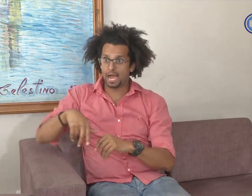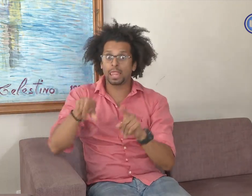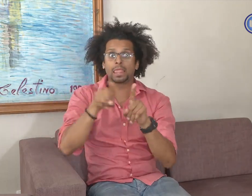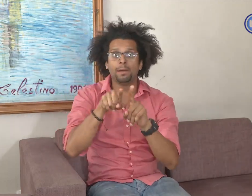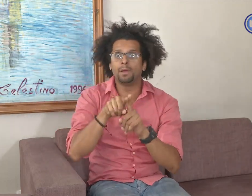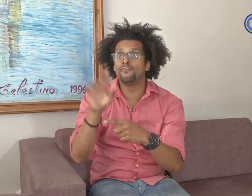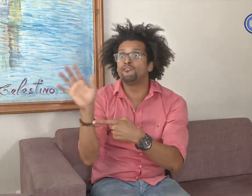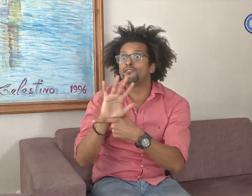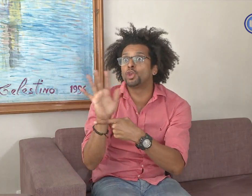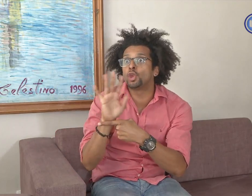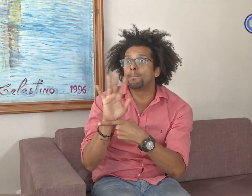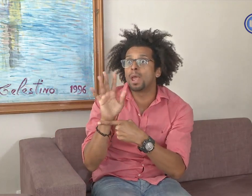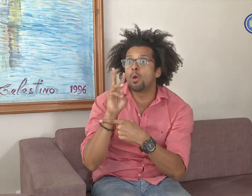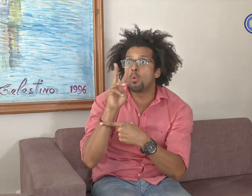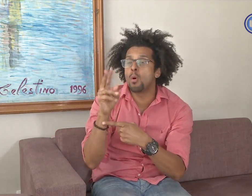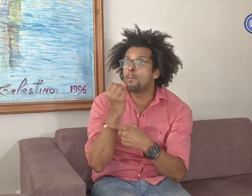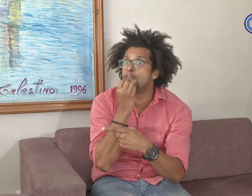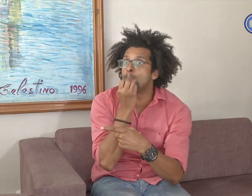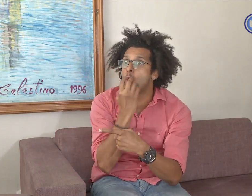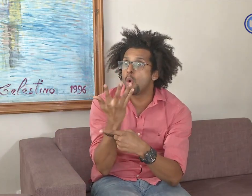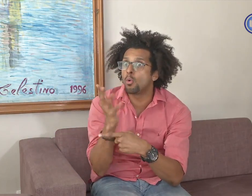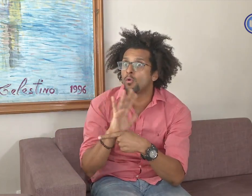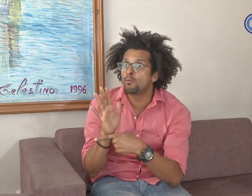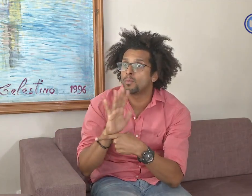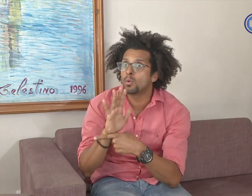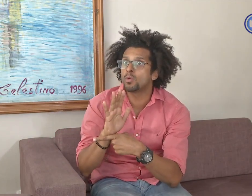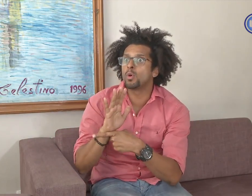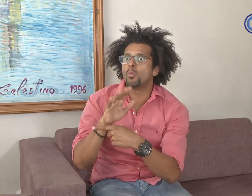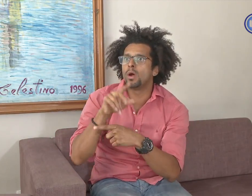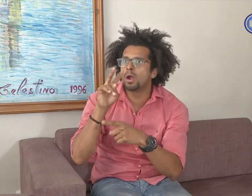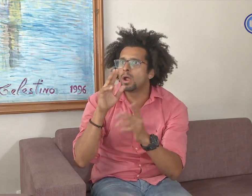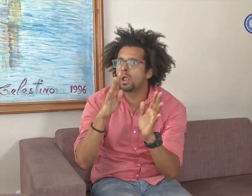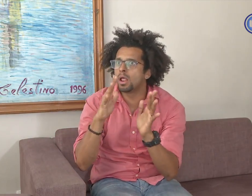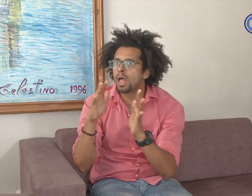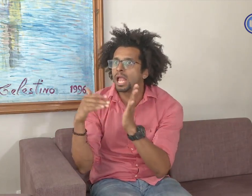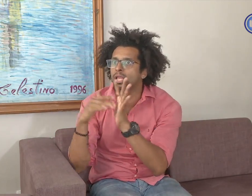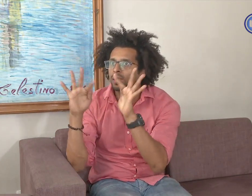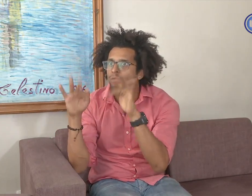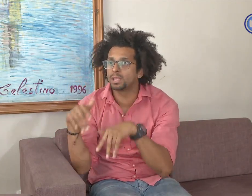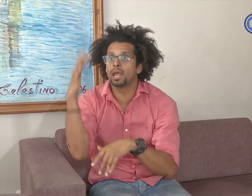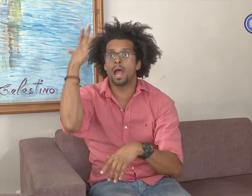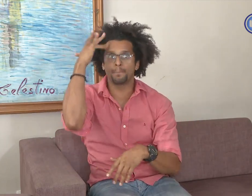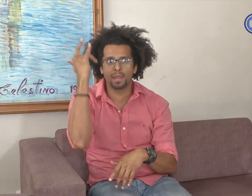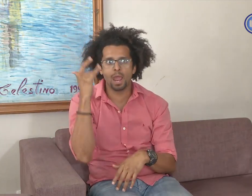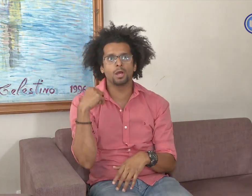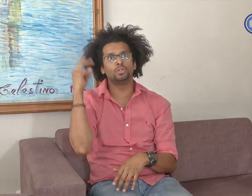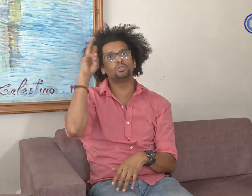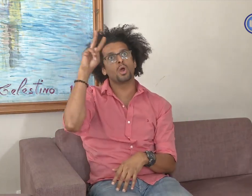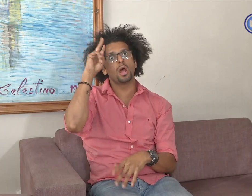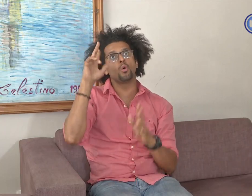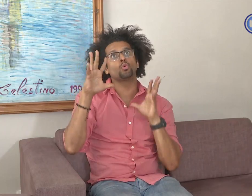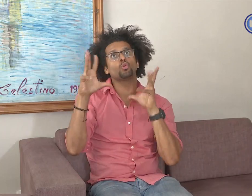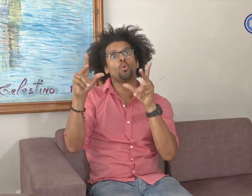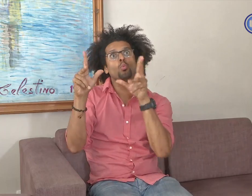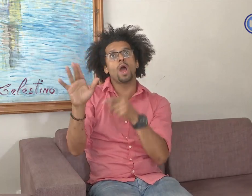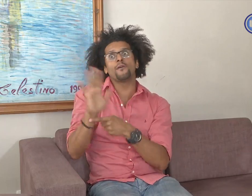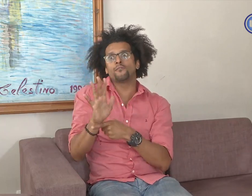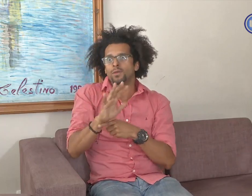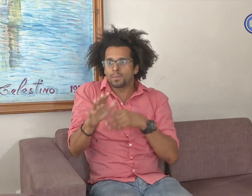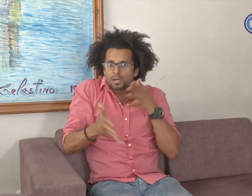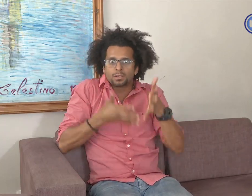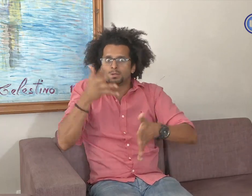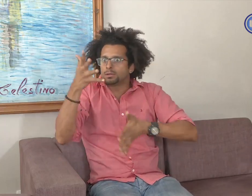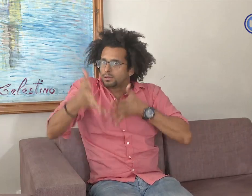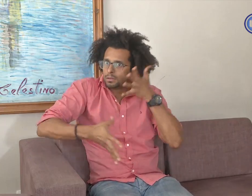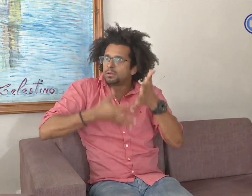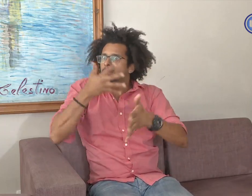surdos era a mesma coisa. Também gostava de ver os filmes até o final e depois resumir a história